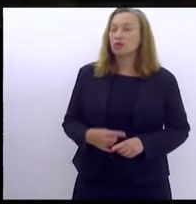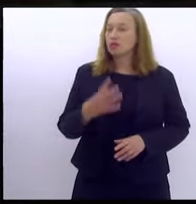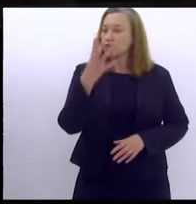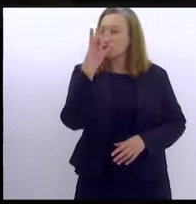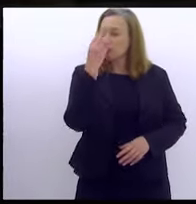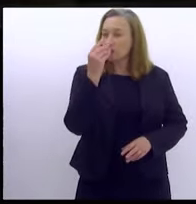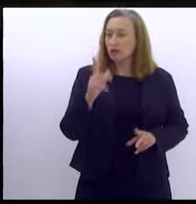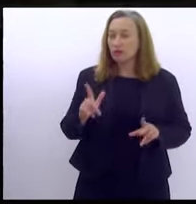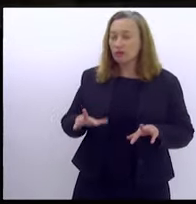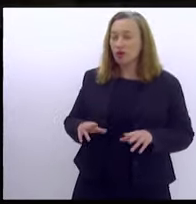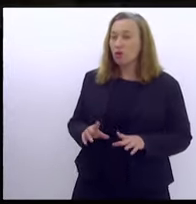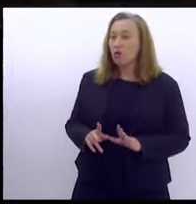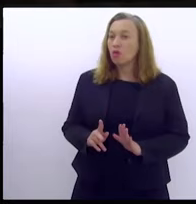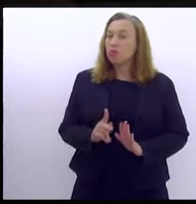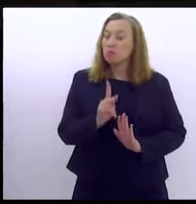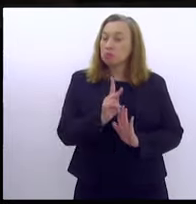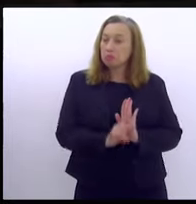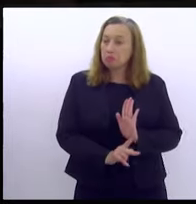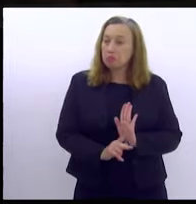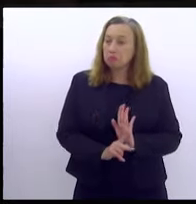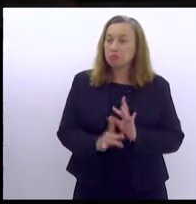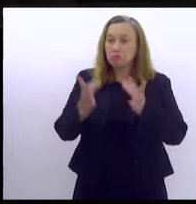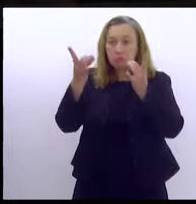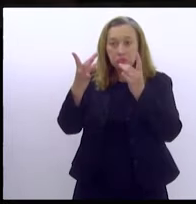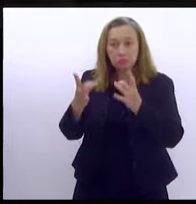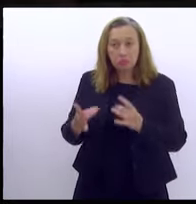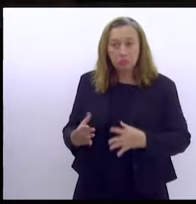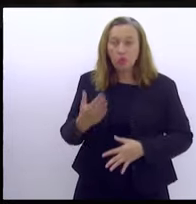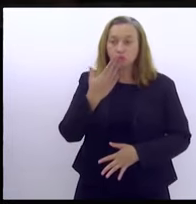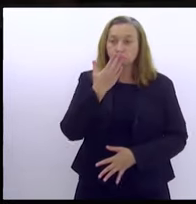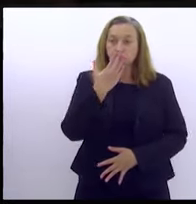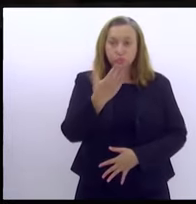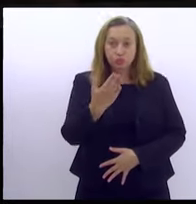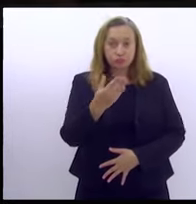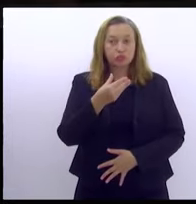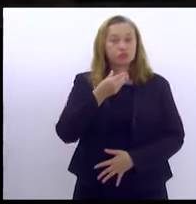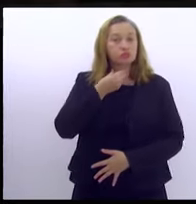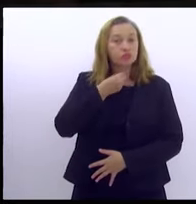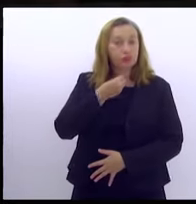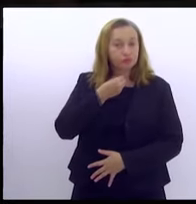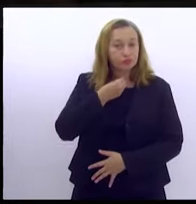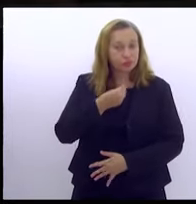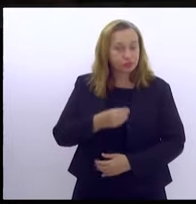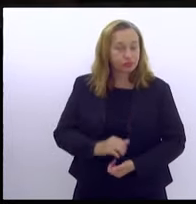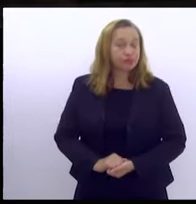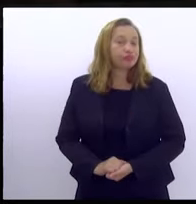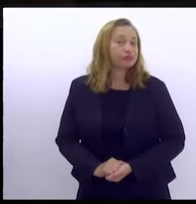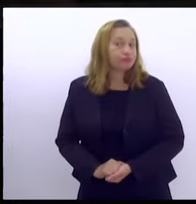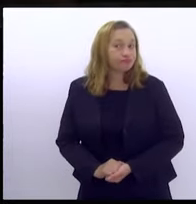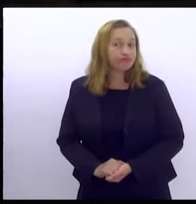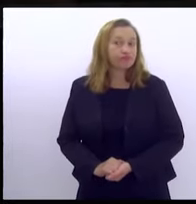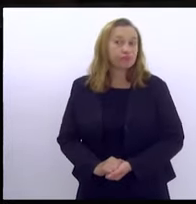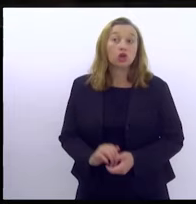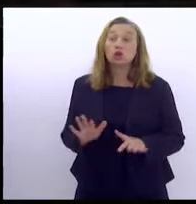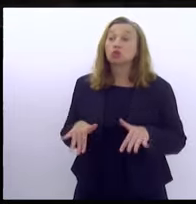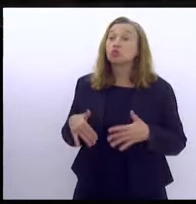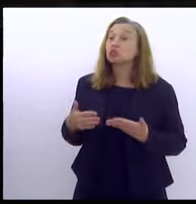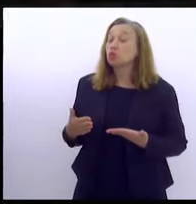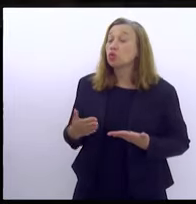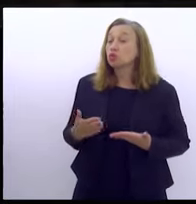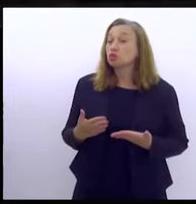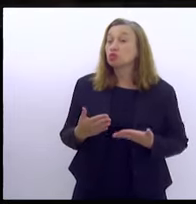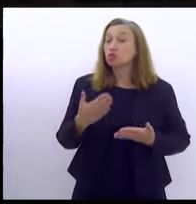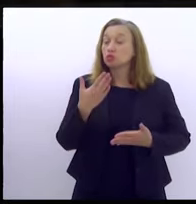o projeto, inclusive, especifica todos os tipos de falsidade e todos os tipos de